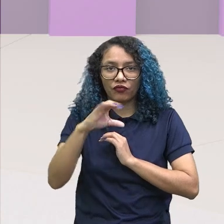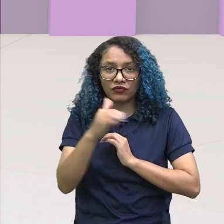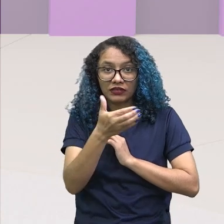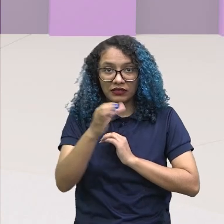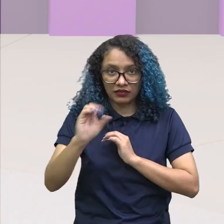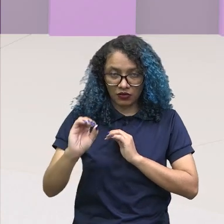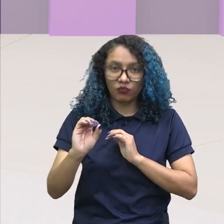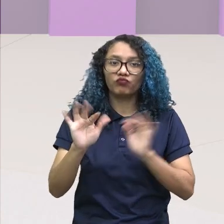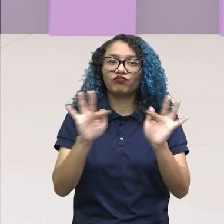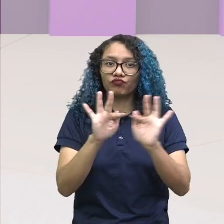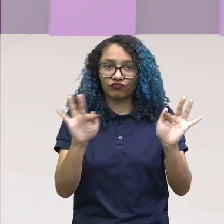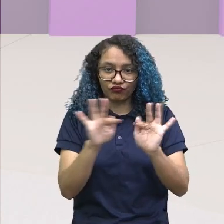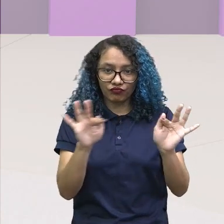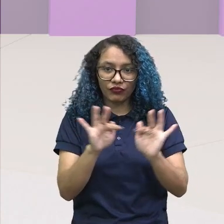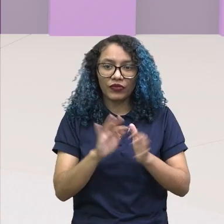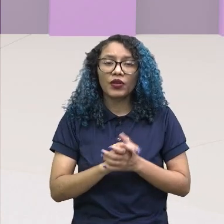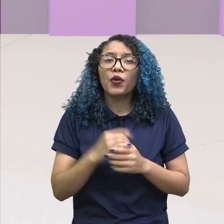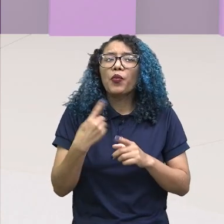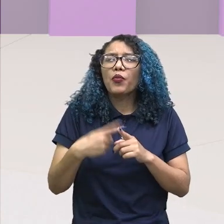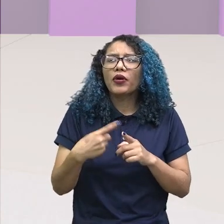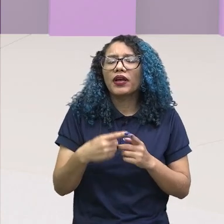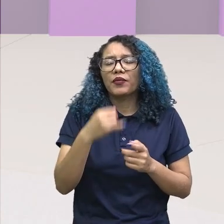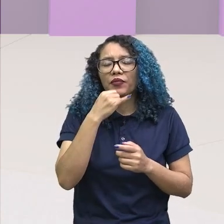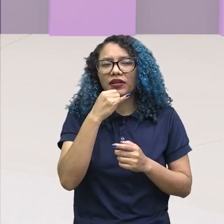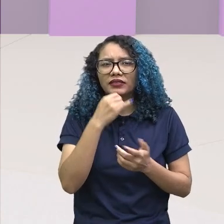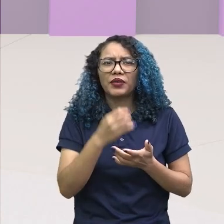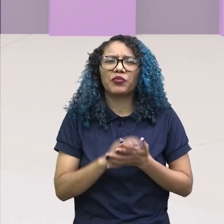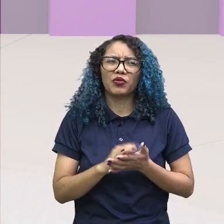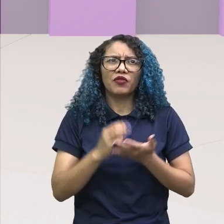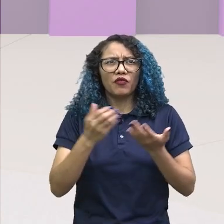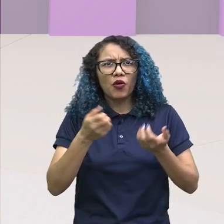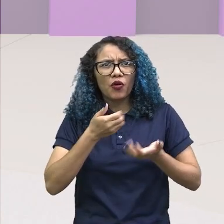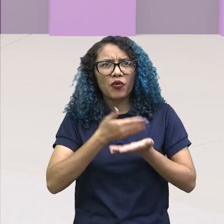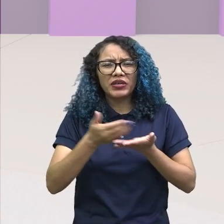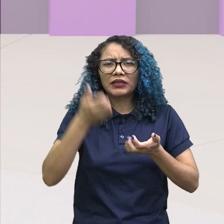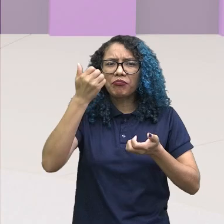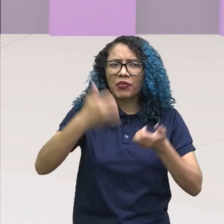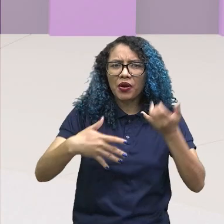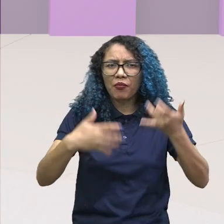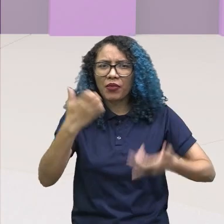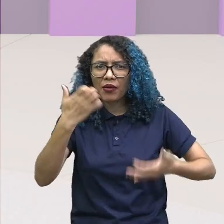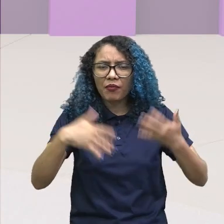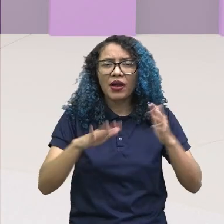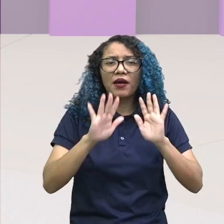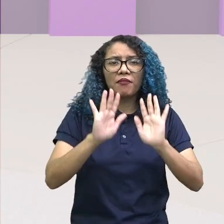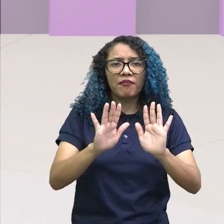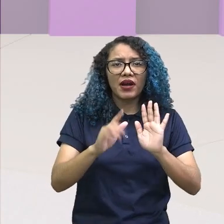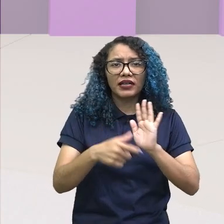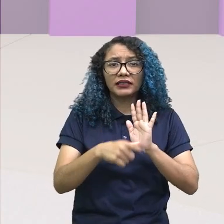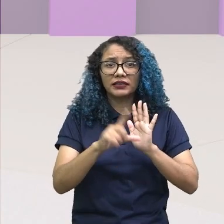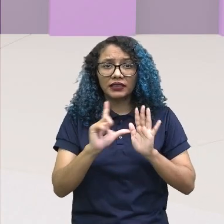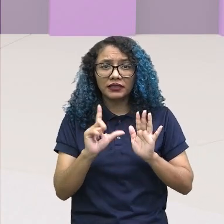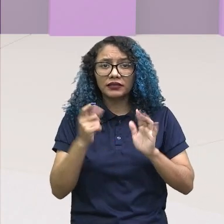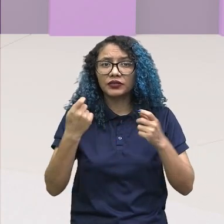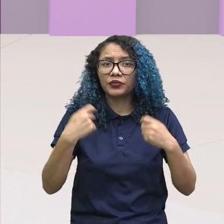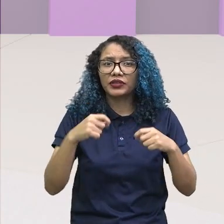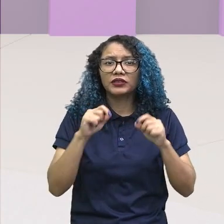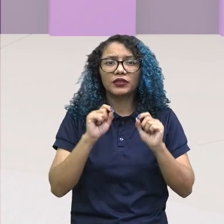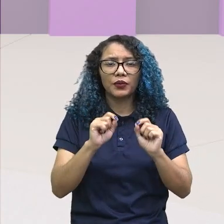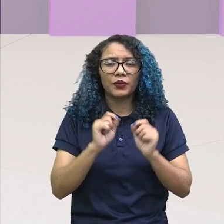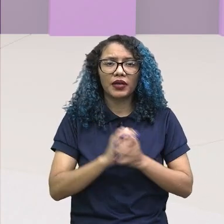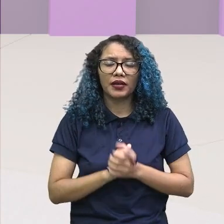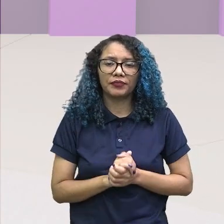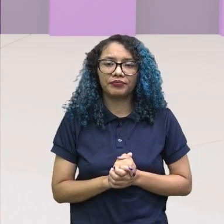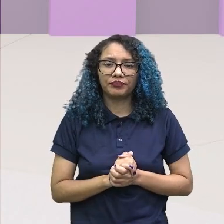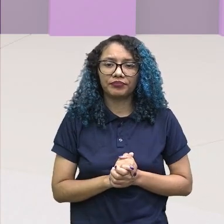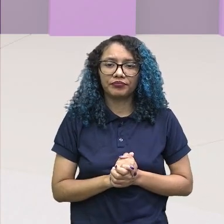muito proveitoso eu começar falando sobre função ali do primeiro grau, sem antes aqui retomar com vocês, ou até apresentar para